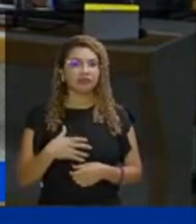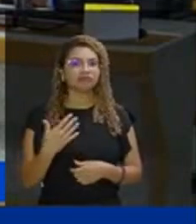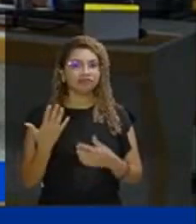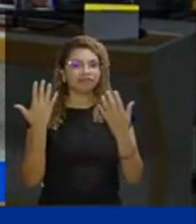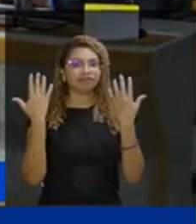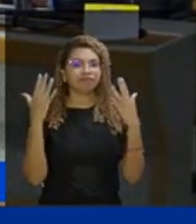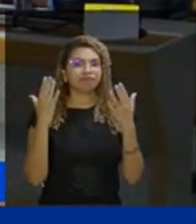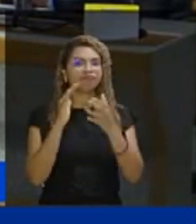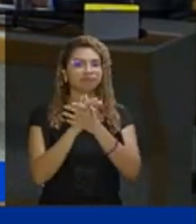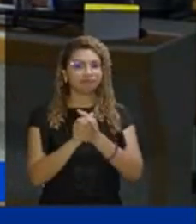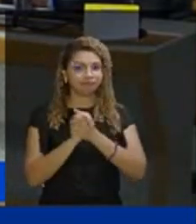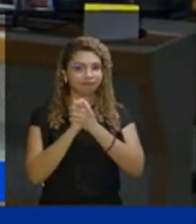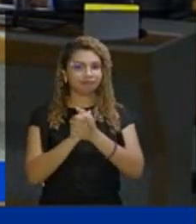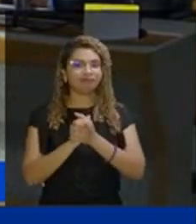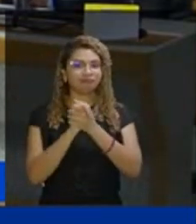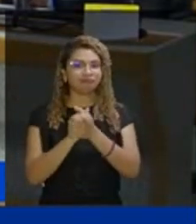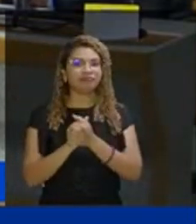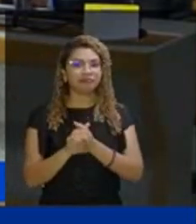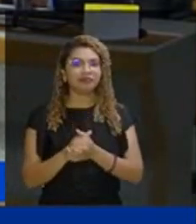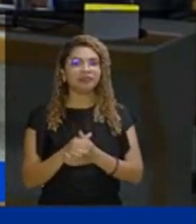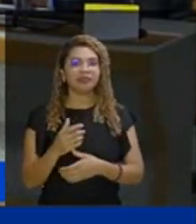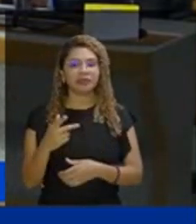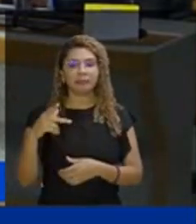Parabenizar a doutora Paola pelo